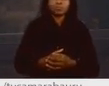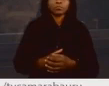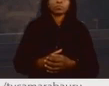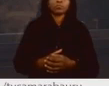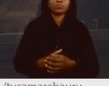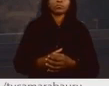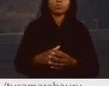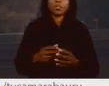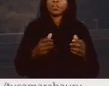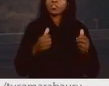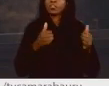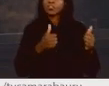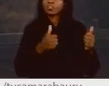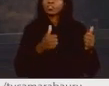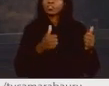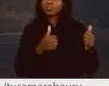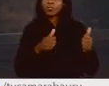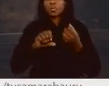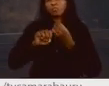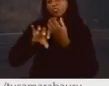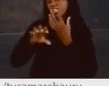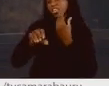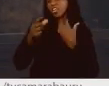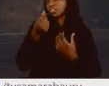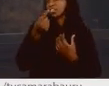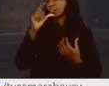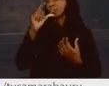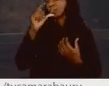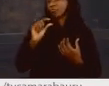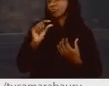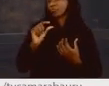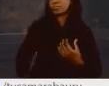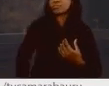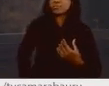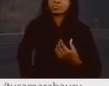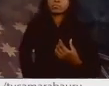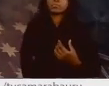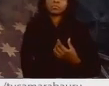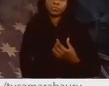porque o EAD é barato, viu, gente? Acabou meu tempo, né, presidente? Obrigada. Acabou.